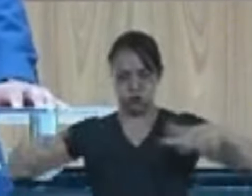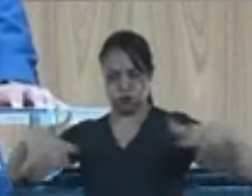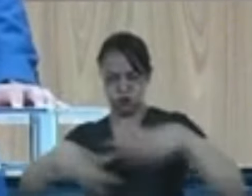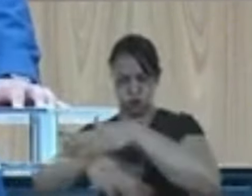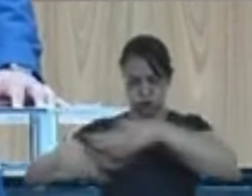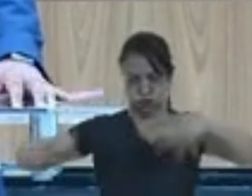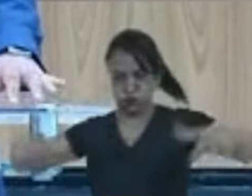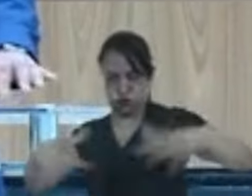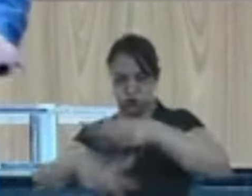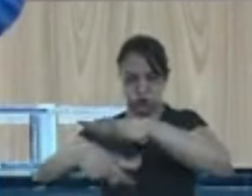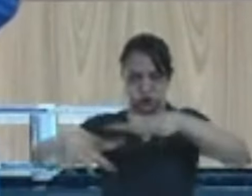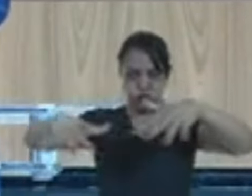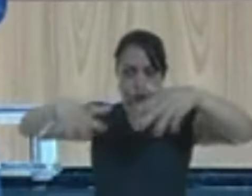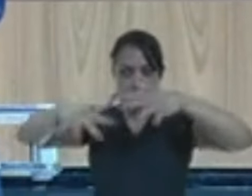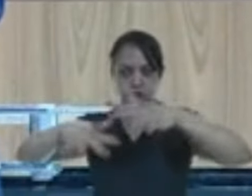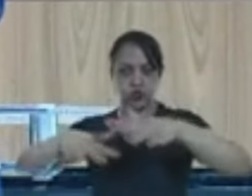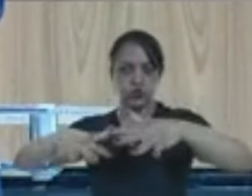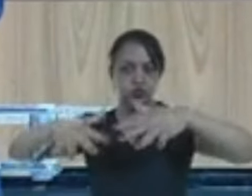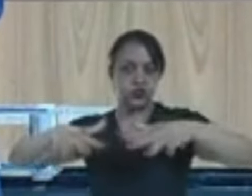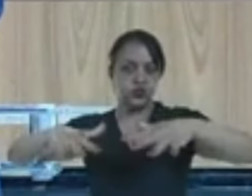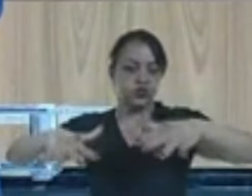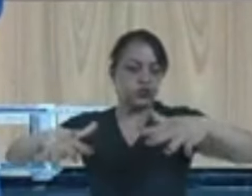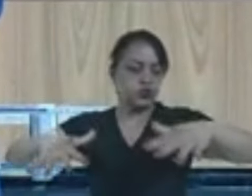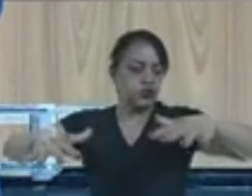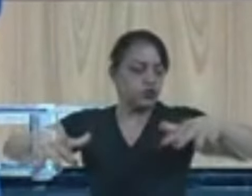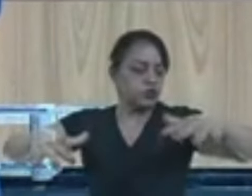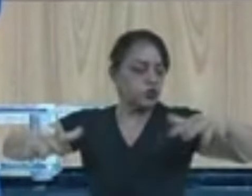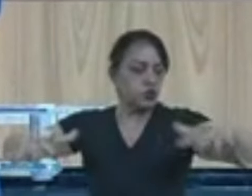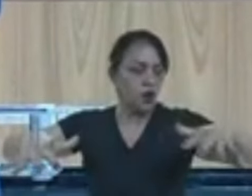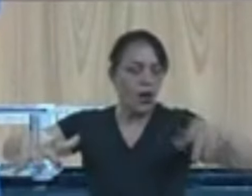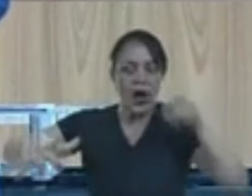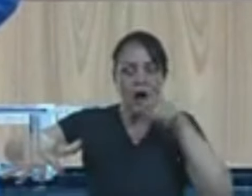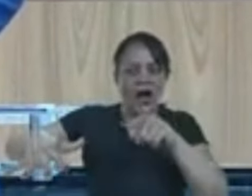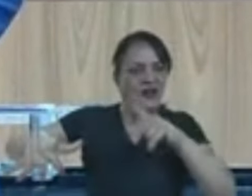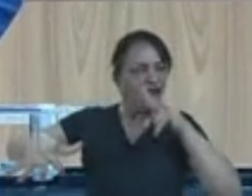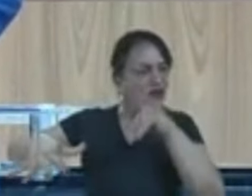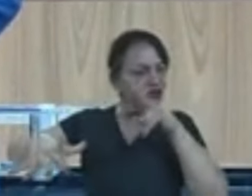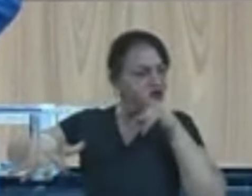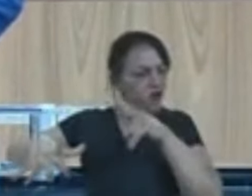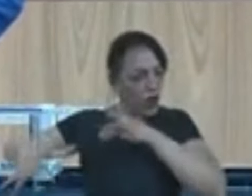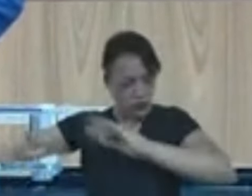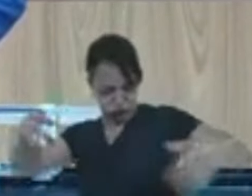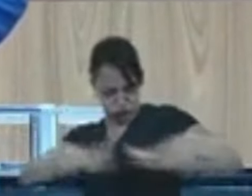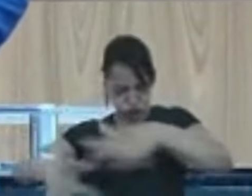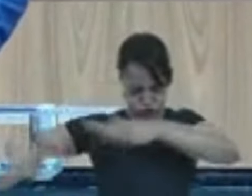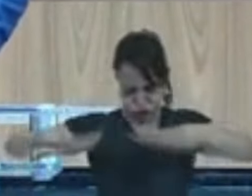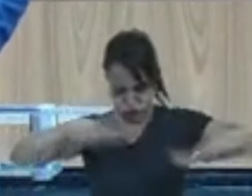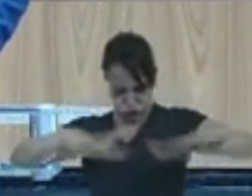mar ia se tornando cada vez mais tempestuoso. Jonas respondeu: